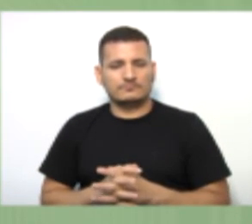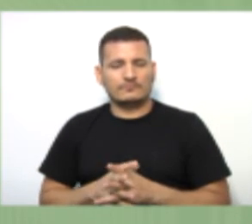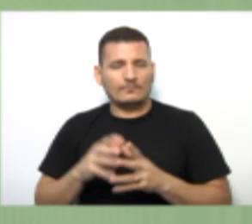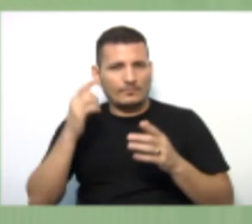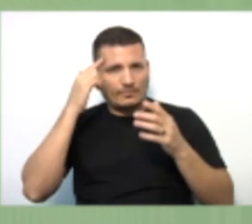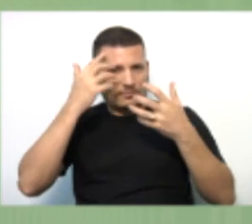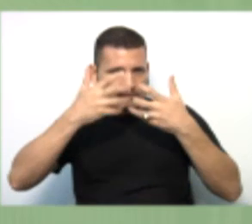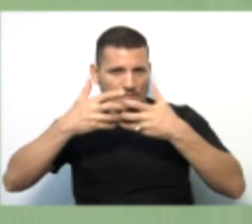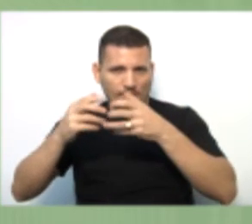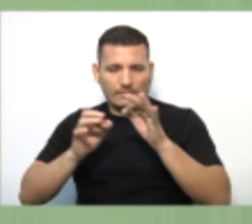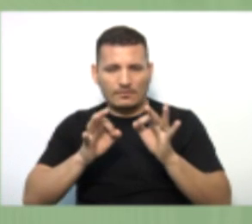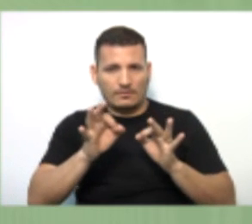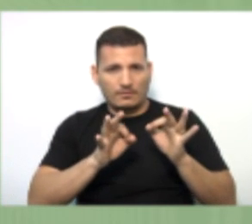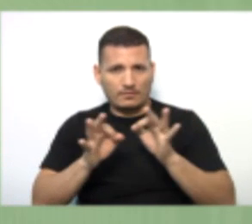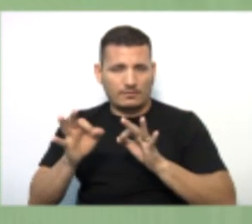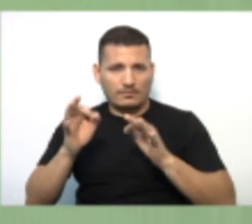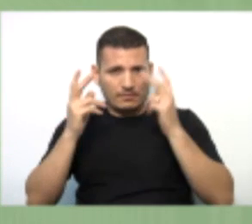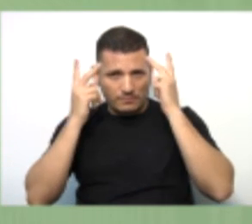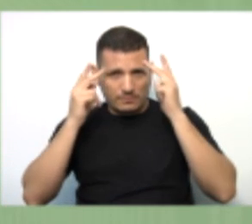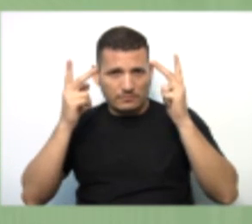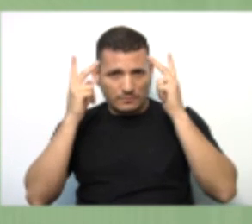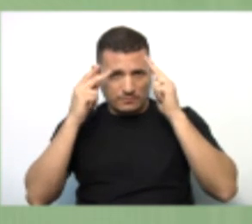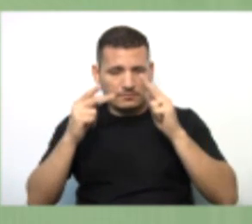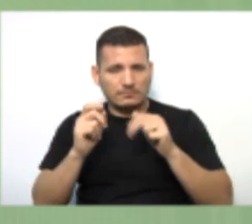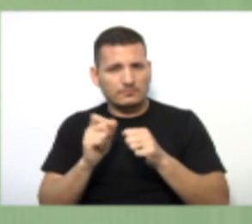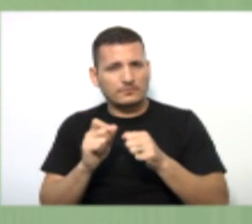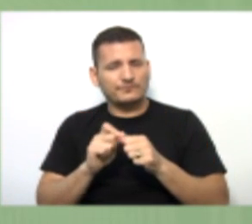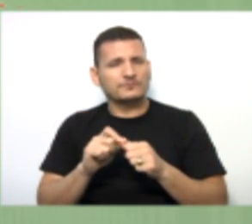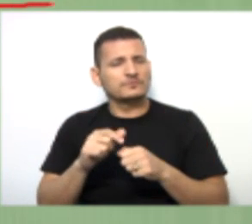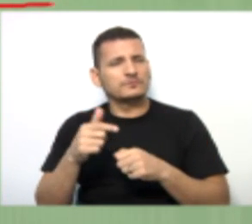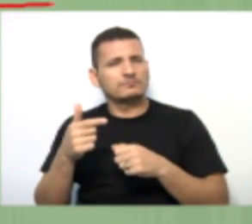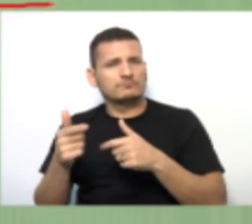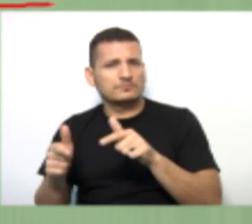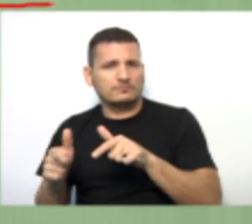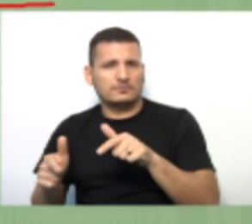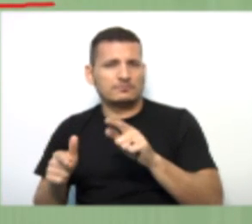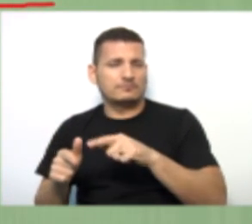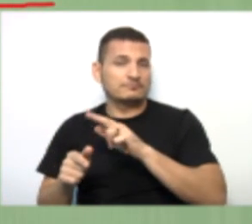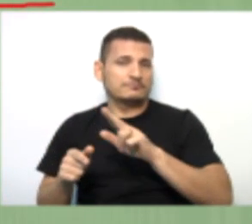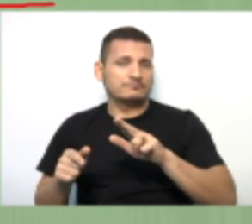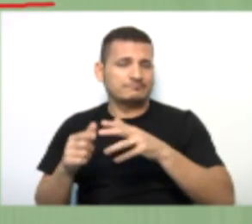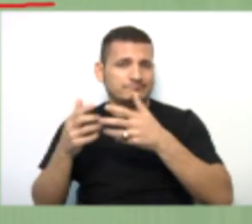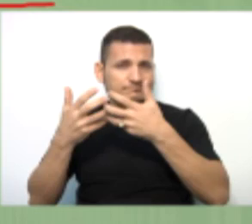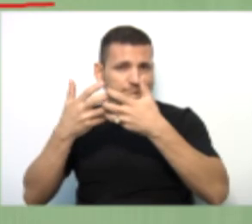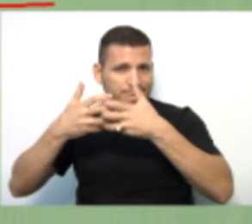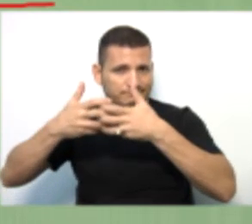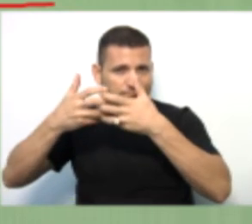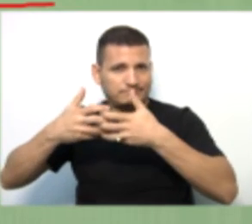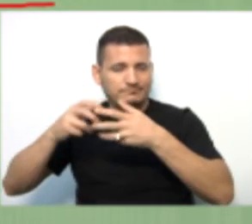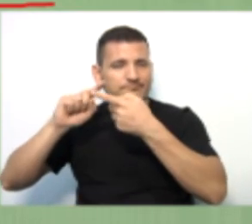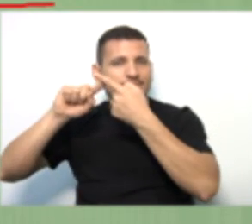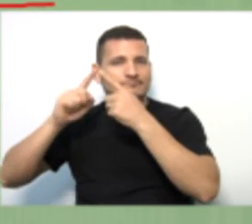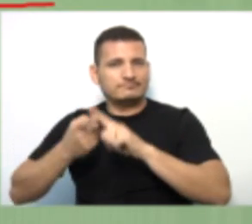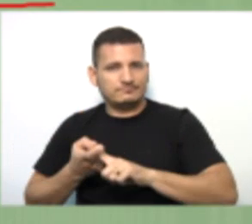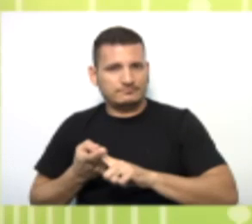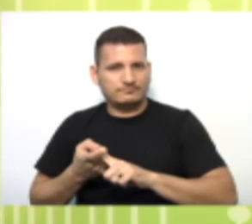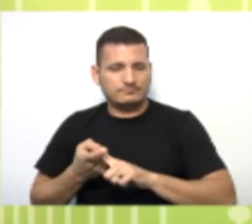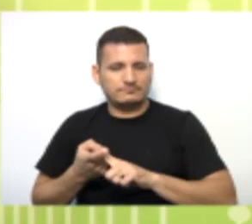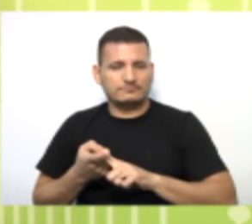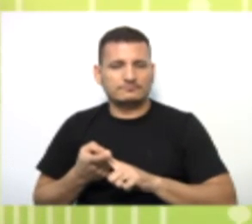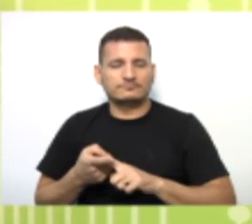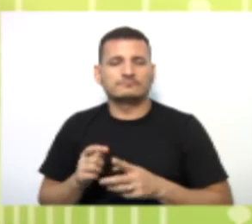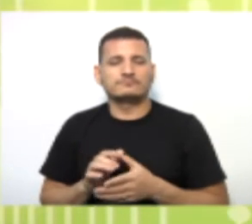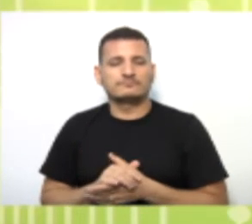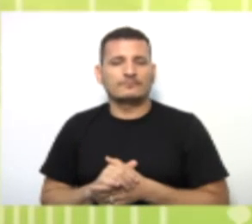natural do pensamento para a execução de uma tarefa é chamada de raciocínio lógico. Vamos lá aqui comigo então,